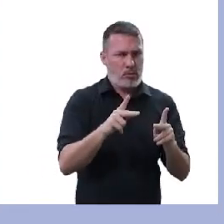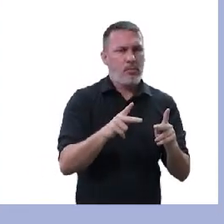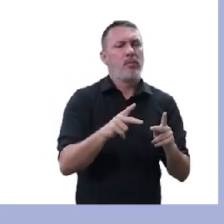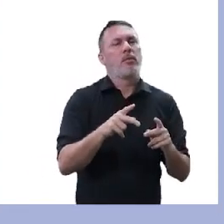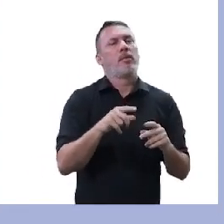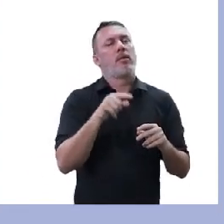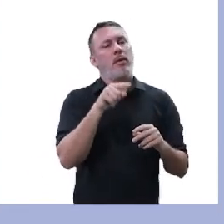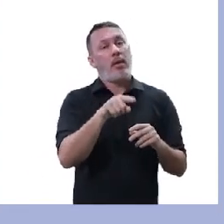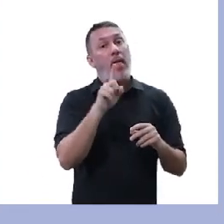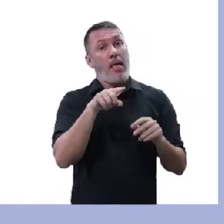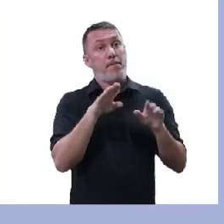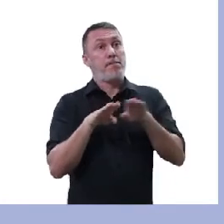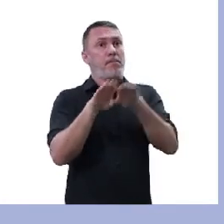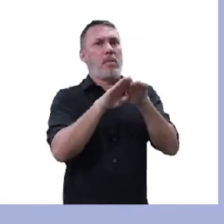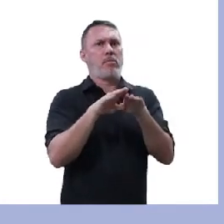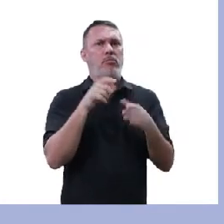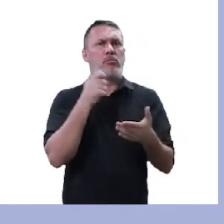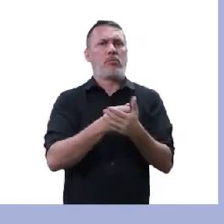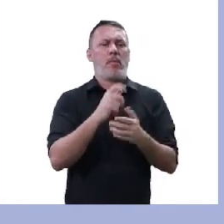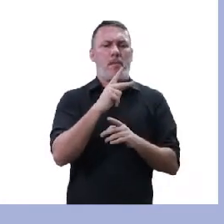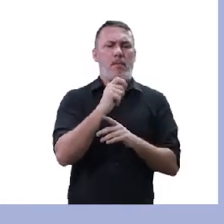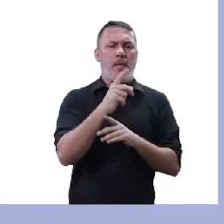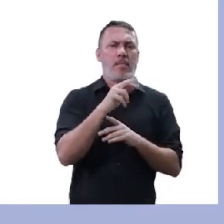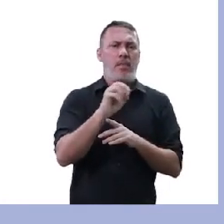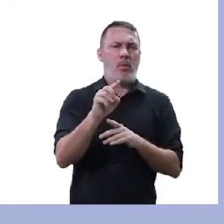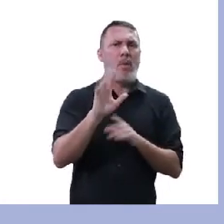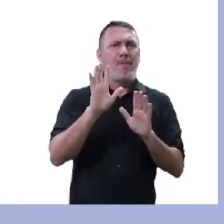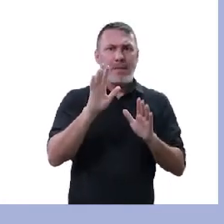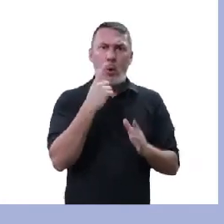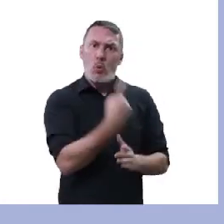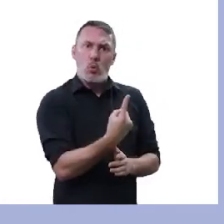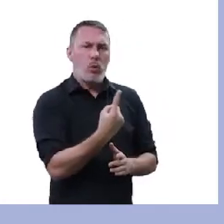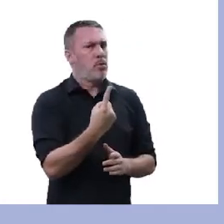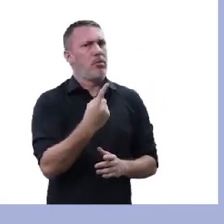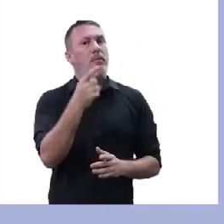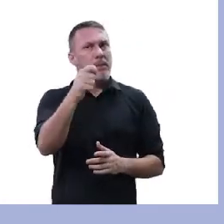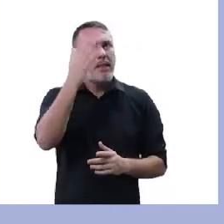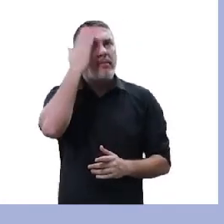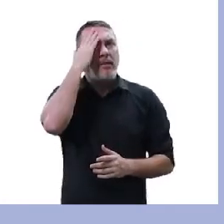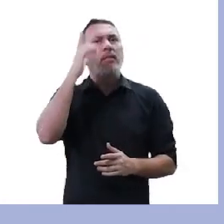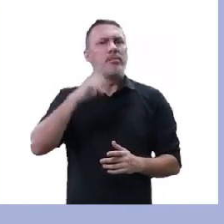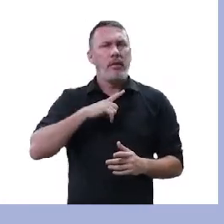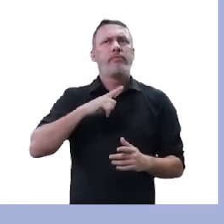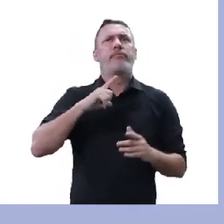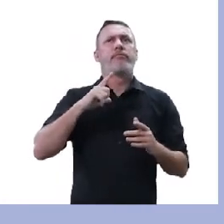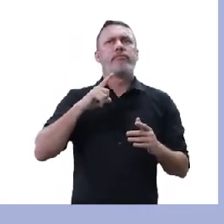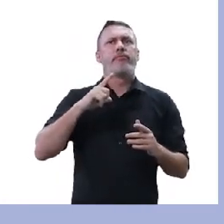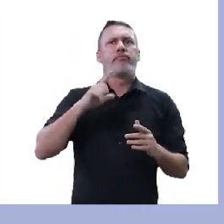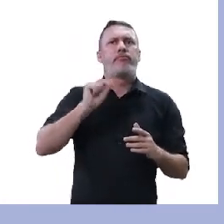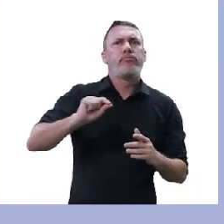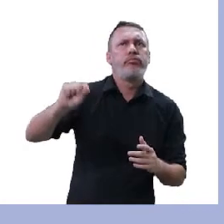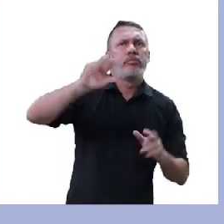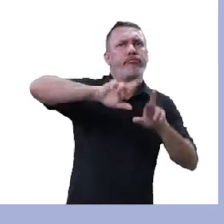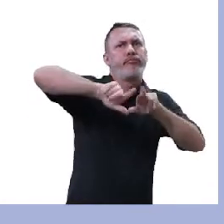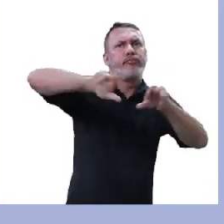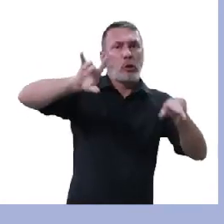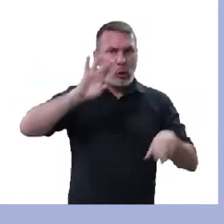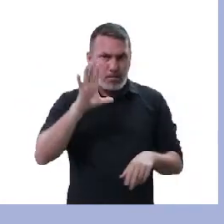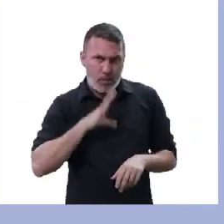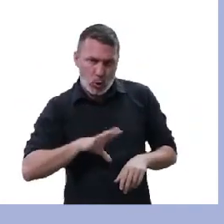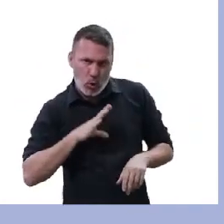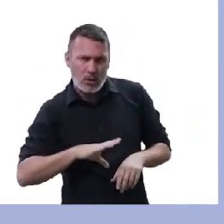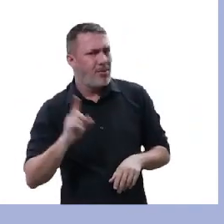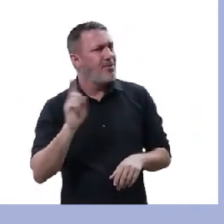Tá? Nós temos aquela ali como uma padrão e eu tenho que compreender que dentro daquela padrão vou ter as variações. E não somente da